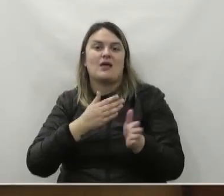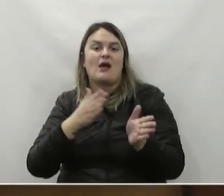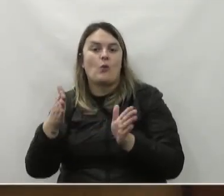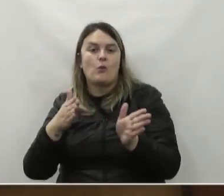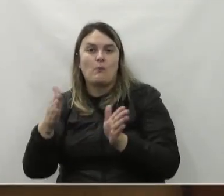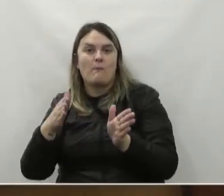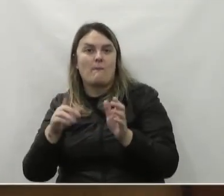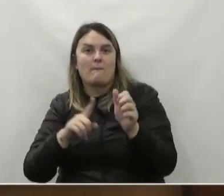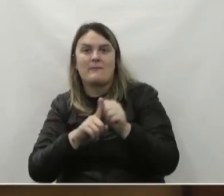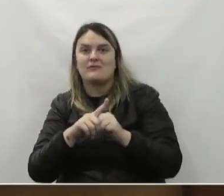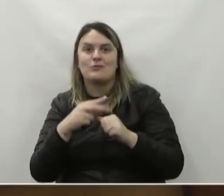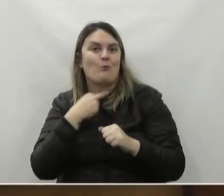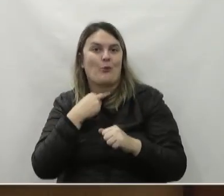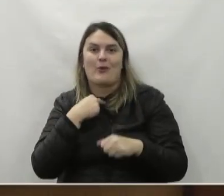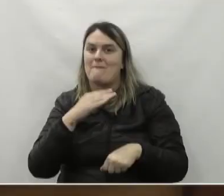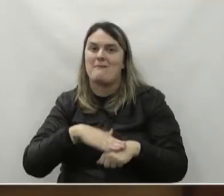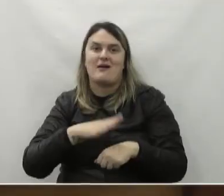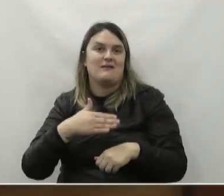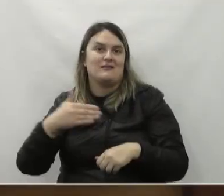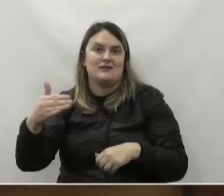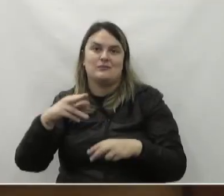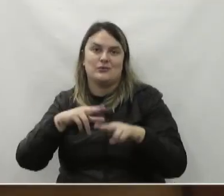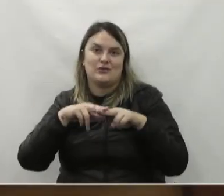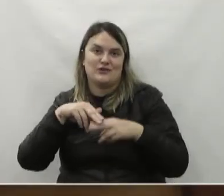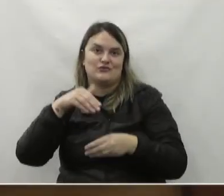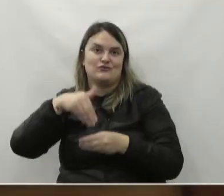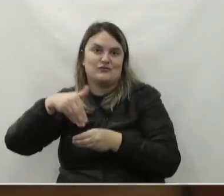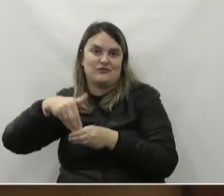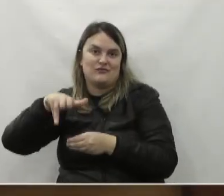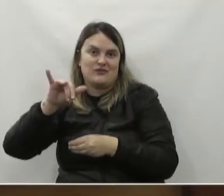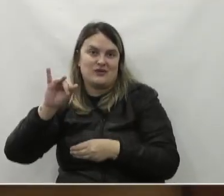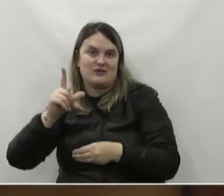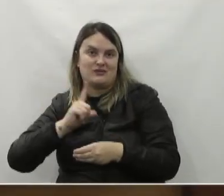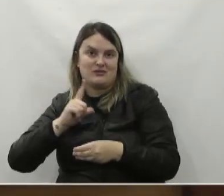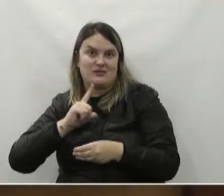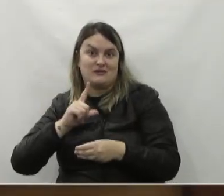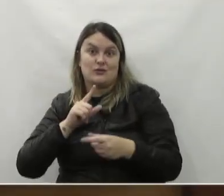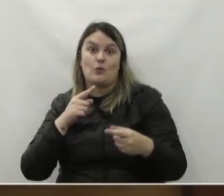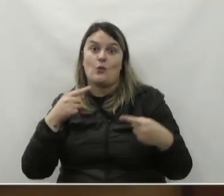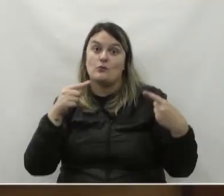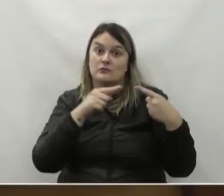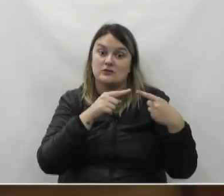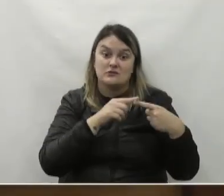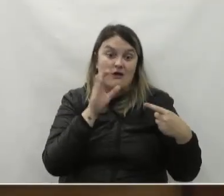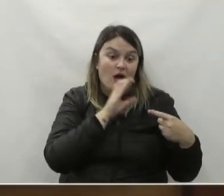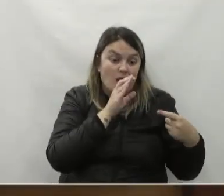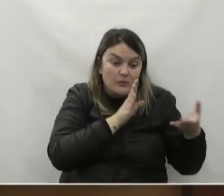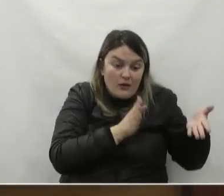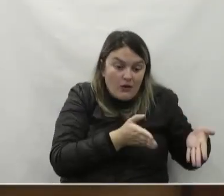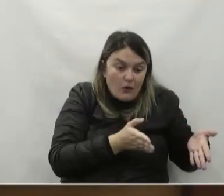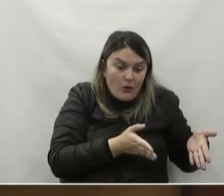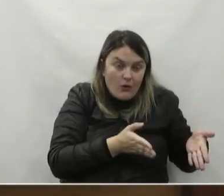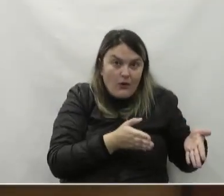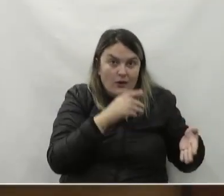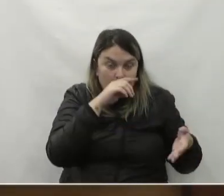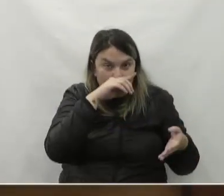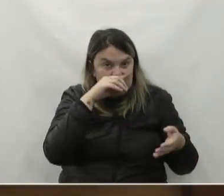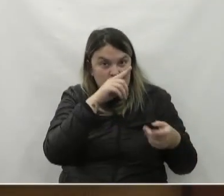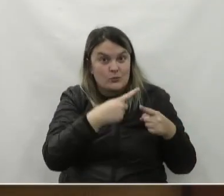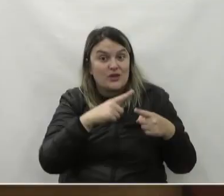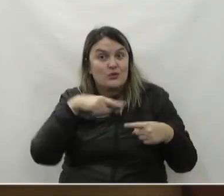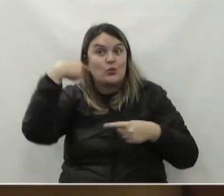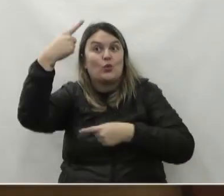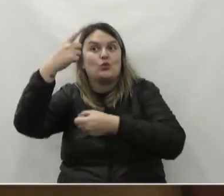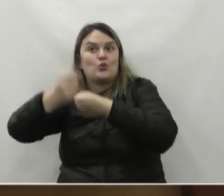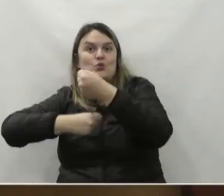obras, enfim, depois já não pode mais. Então, o intuito é esse, né, de que passe a população,